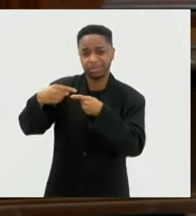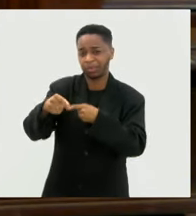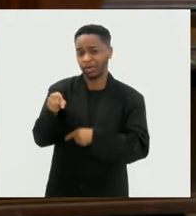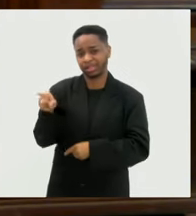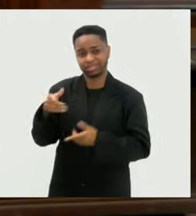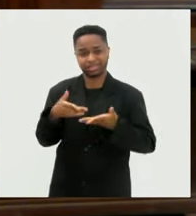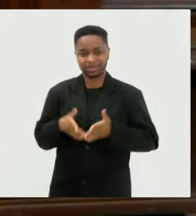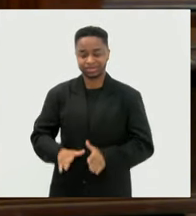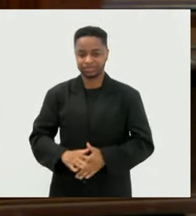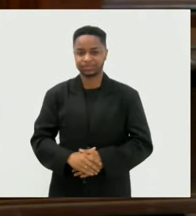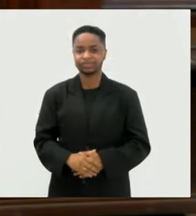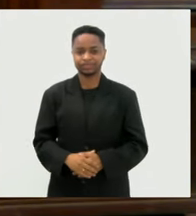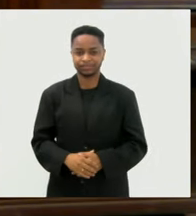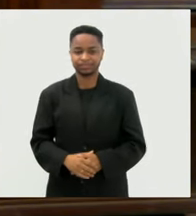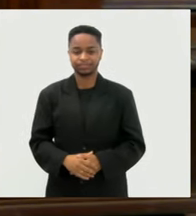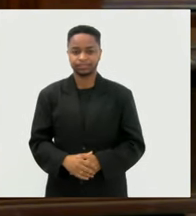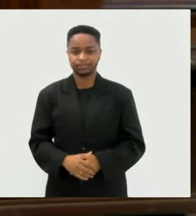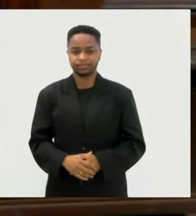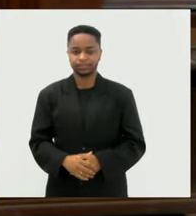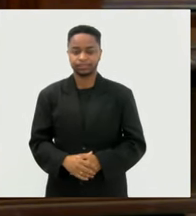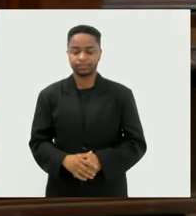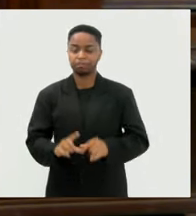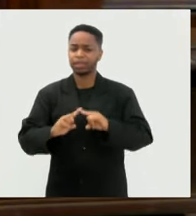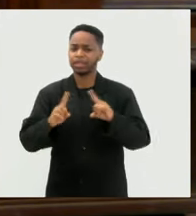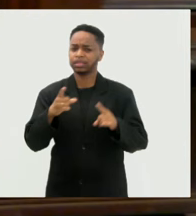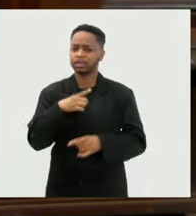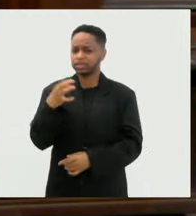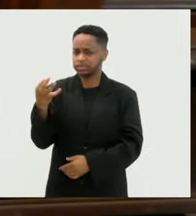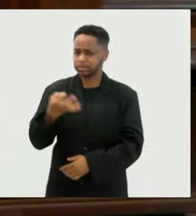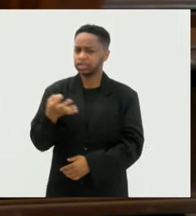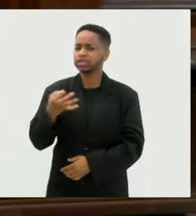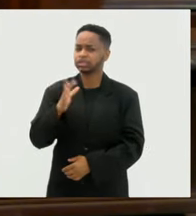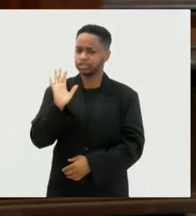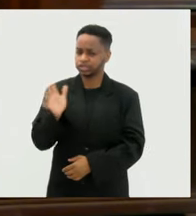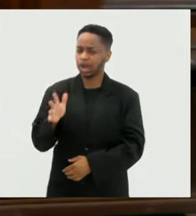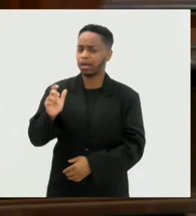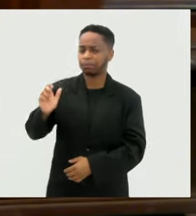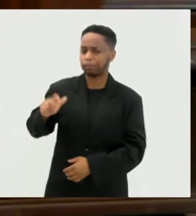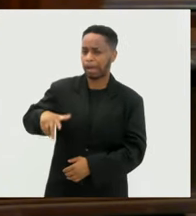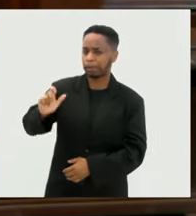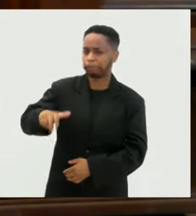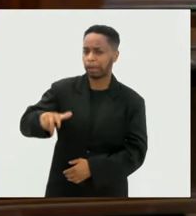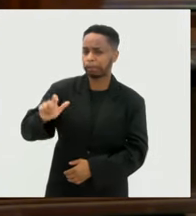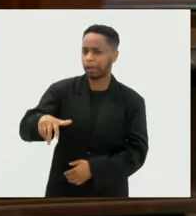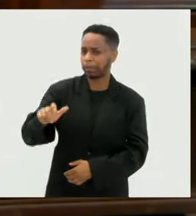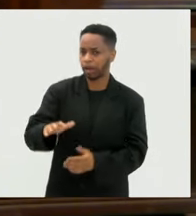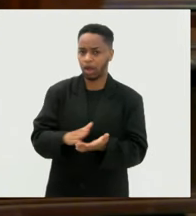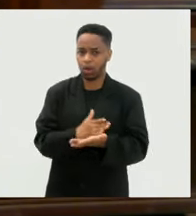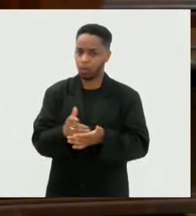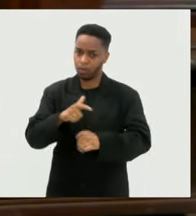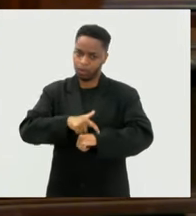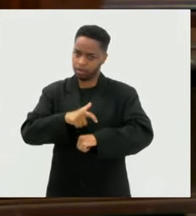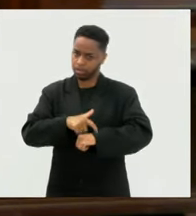muito depois dessa data. Mas seguramente lá já desfilou em algum momento da sua